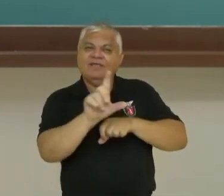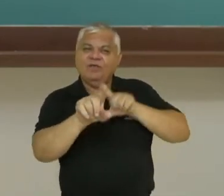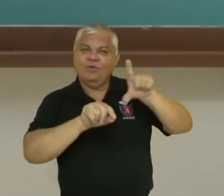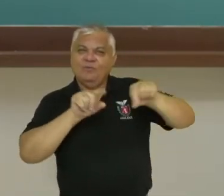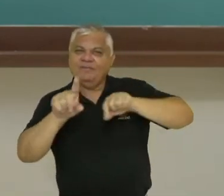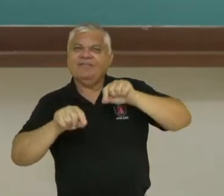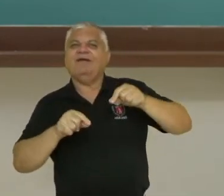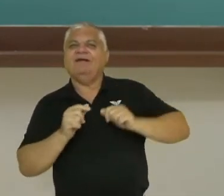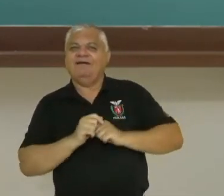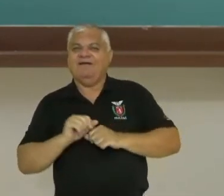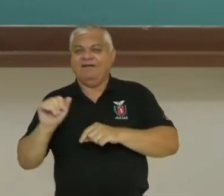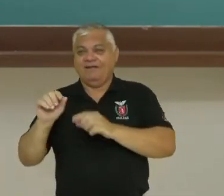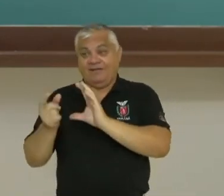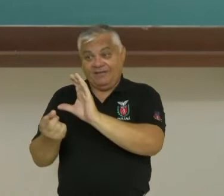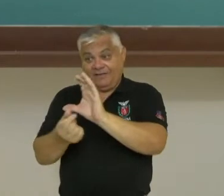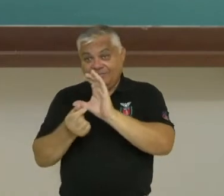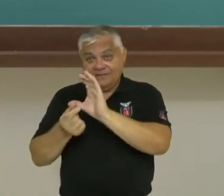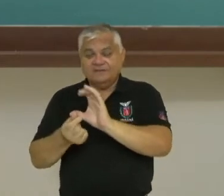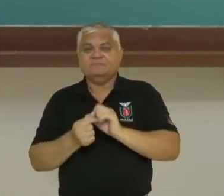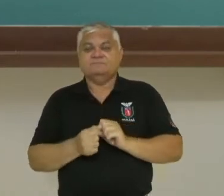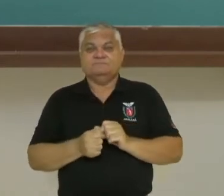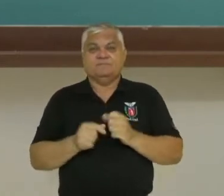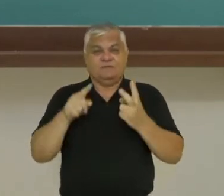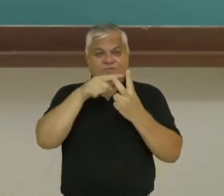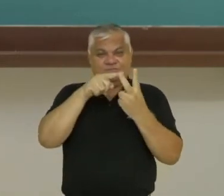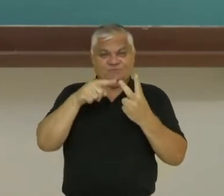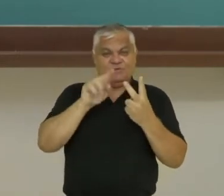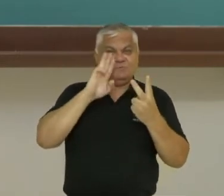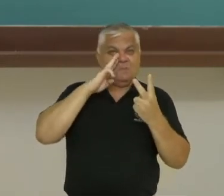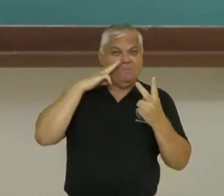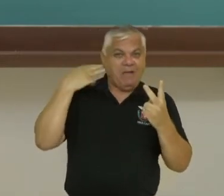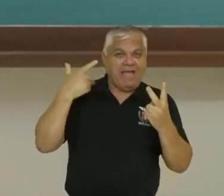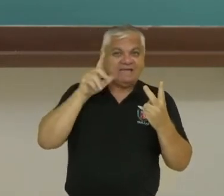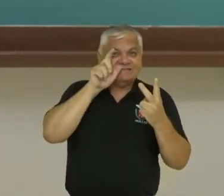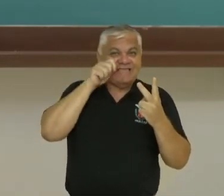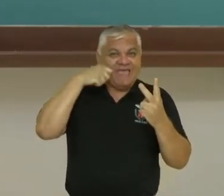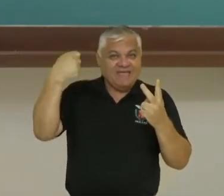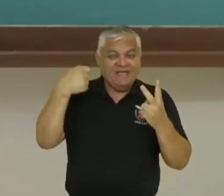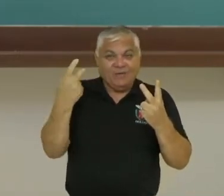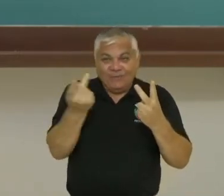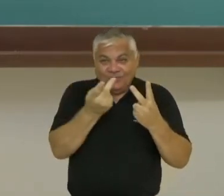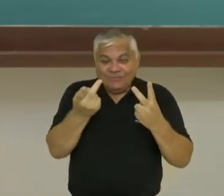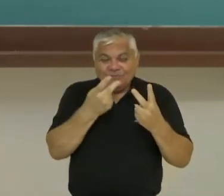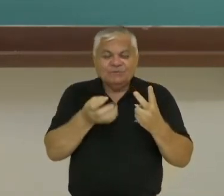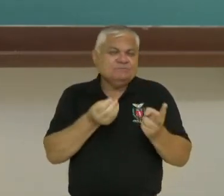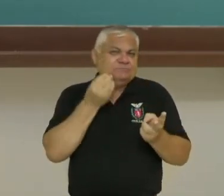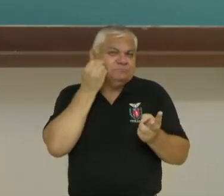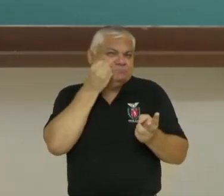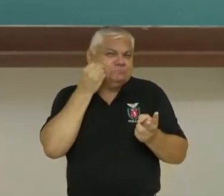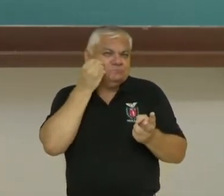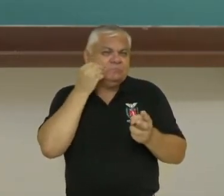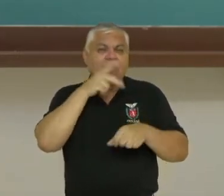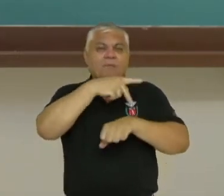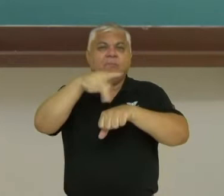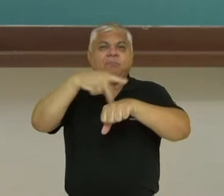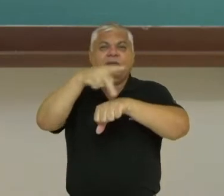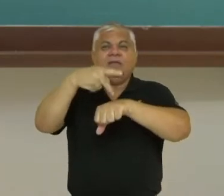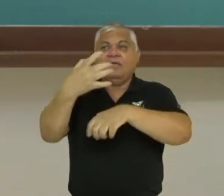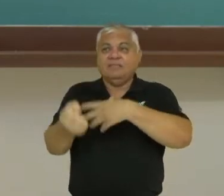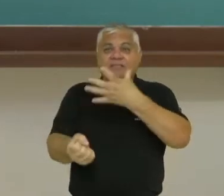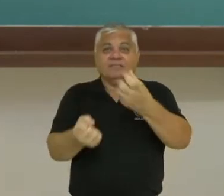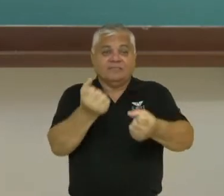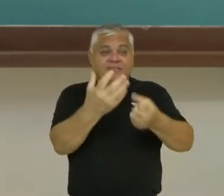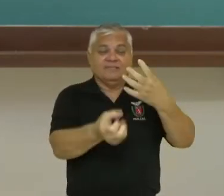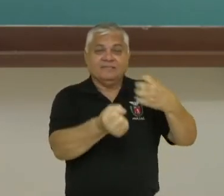capitalismo. Nenhum dos dois, de fato, experimentou o que viria a acontecer nos países que aderiram ao